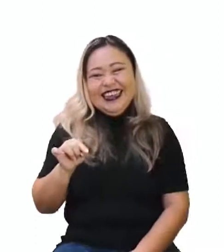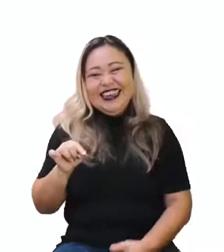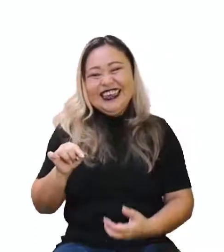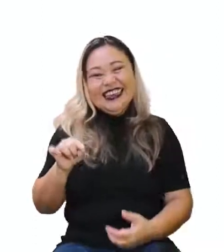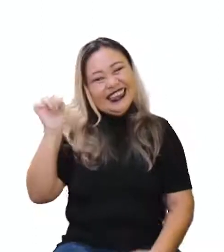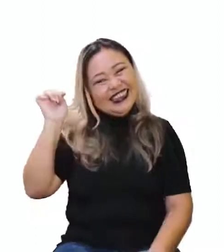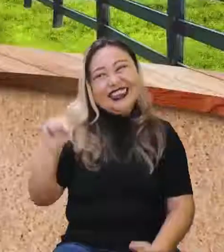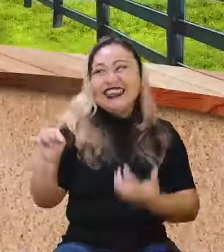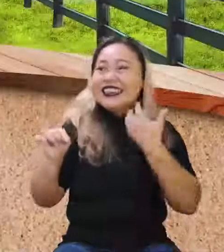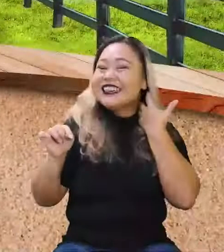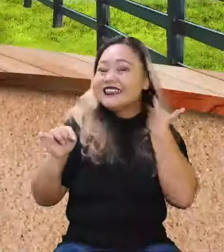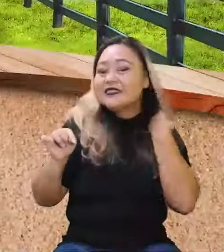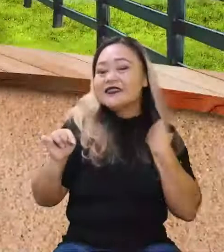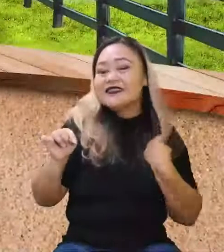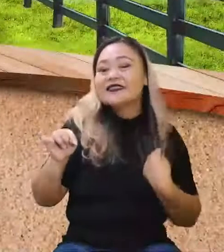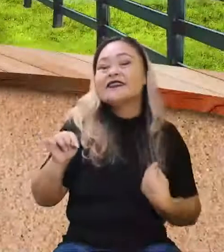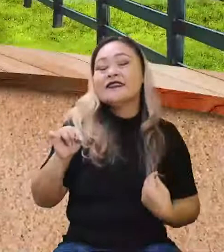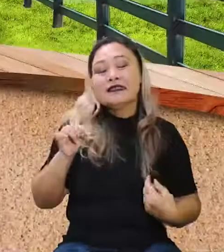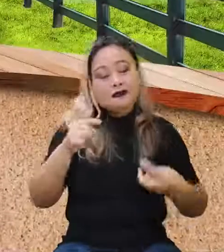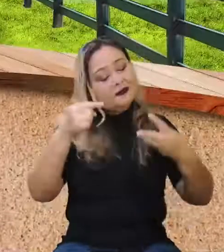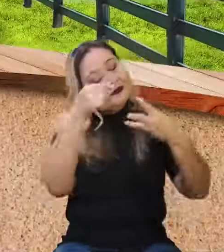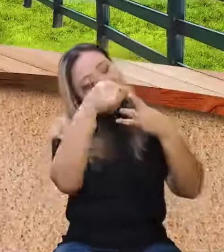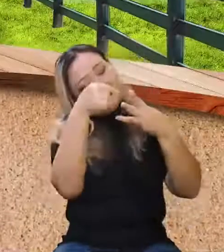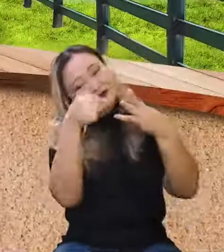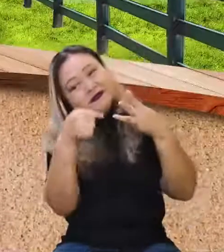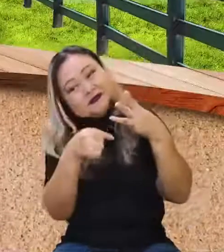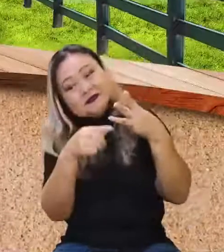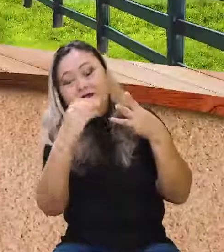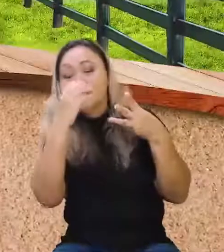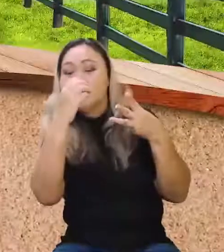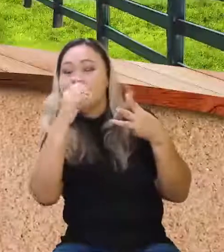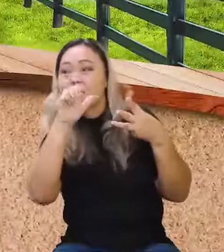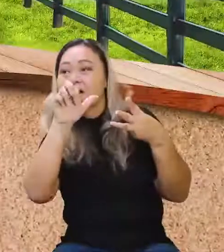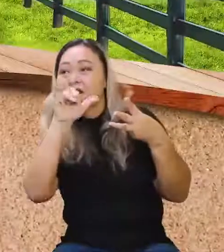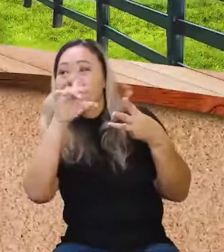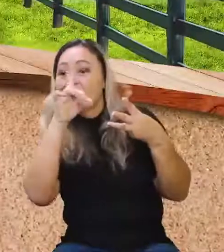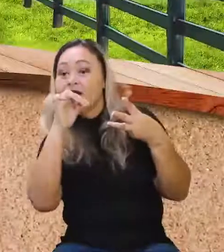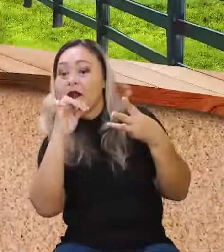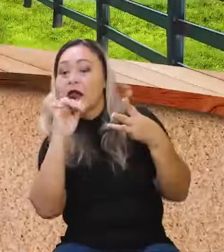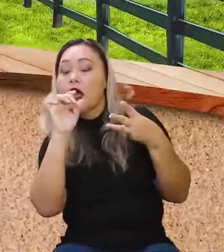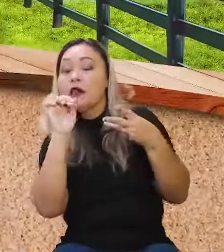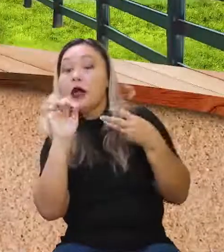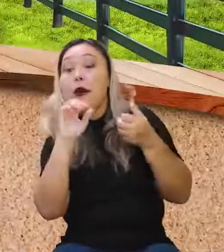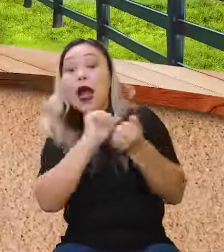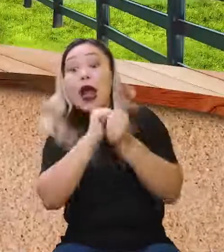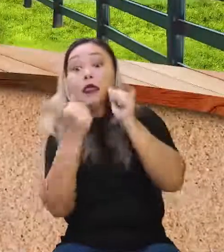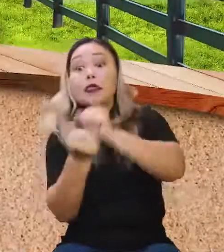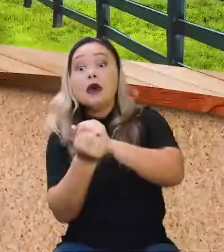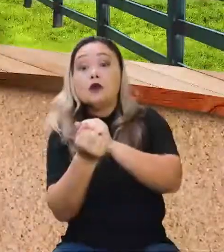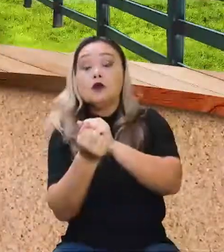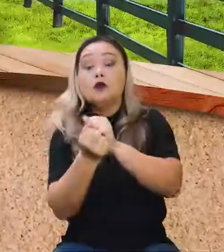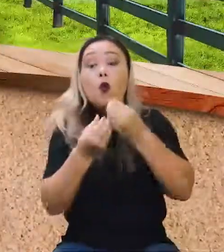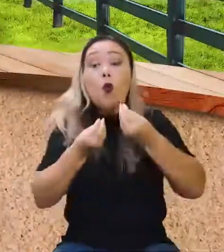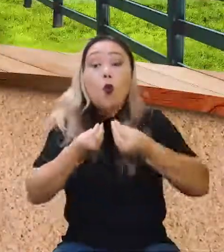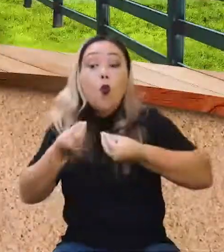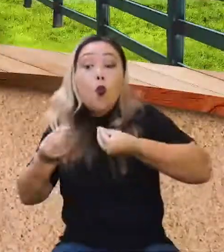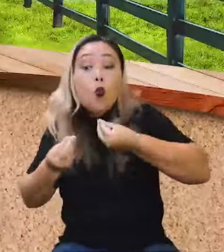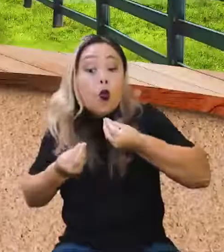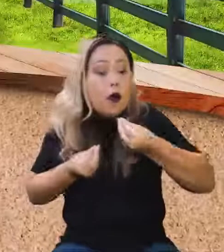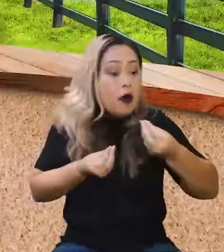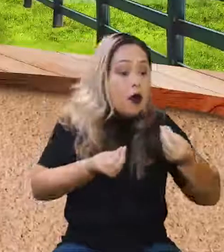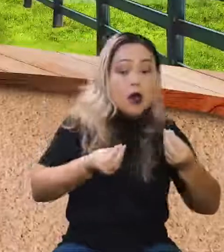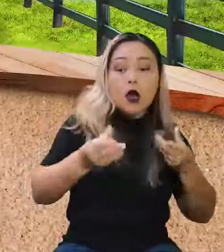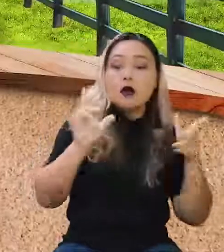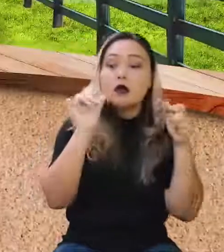Aqui pro tio. Entre essas três relações, o criado é o que está mais adaptado aos